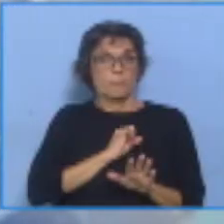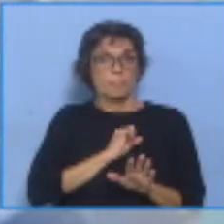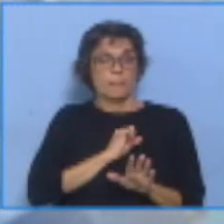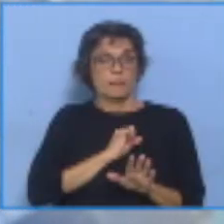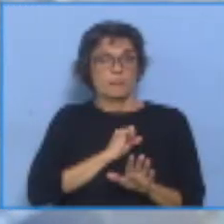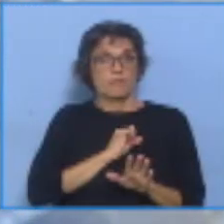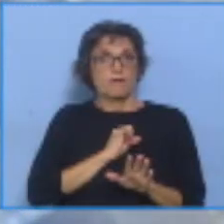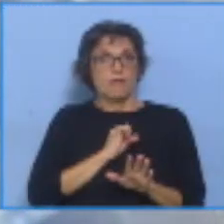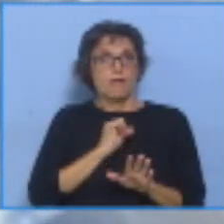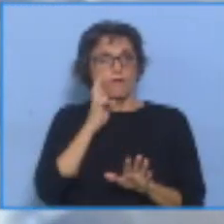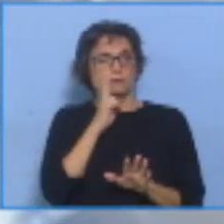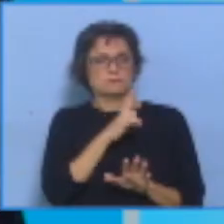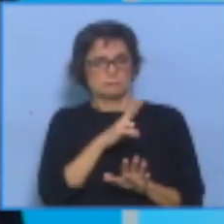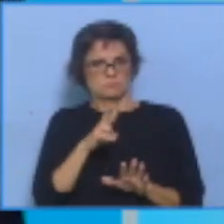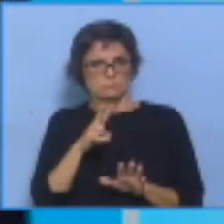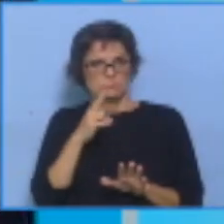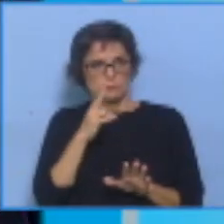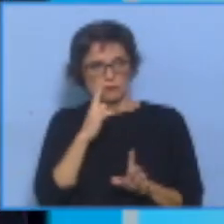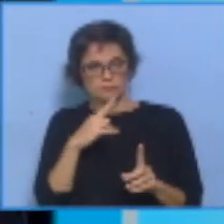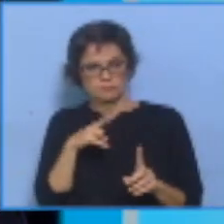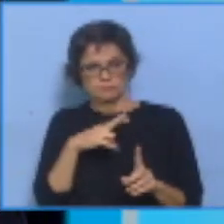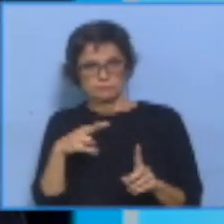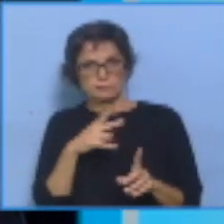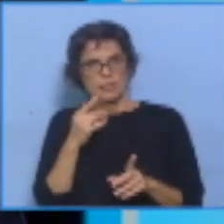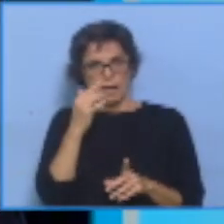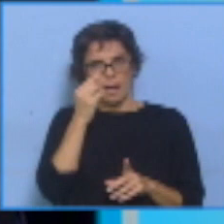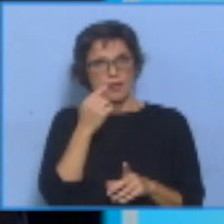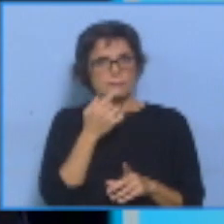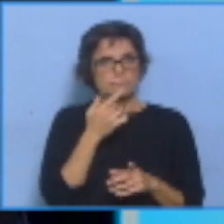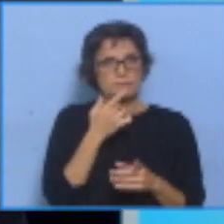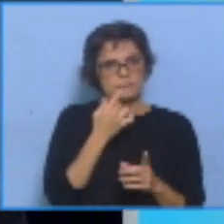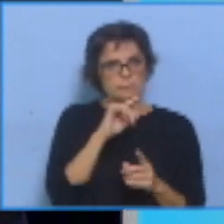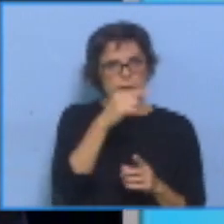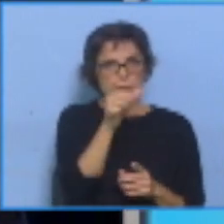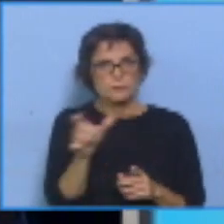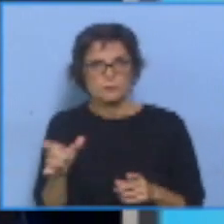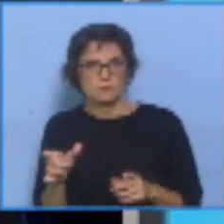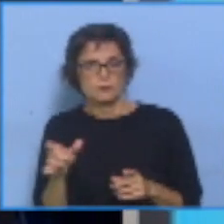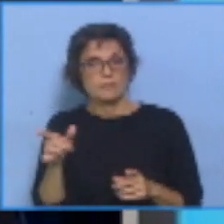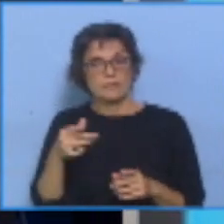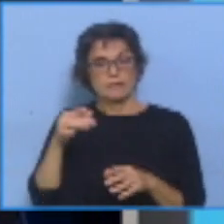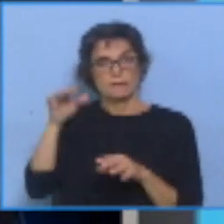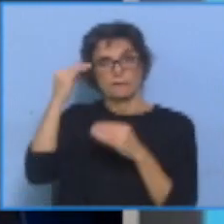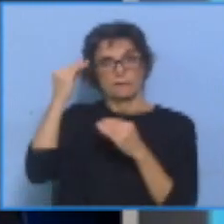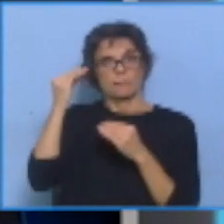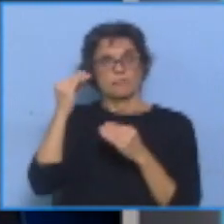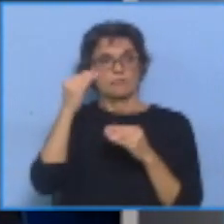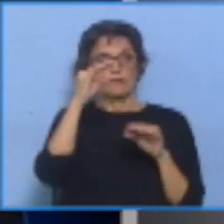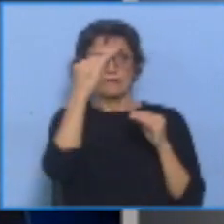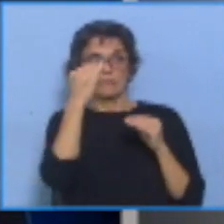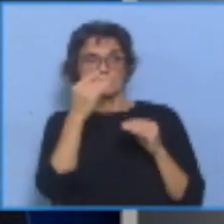capacidade de olhar para os outros e porque sabia tocar a humanidade dos outros, não me ensinou a política, mas ensinou-me a